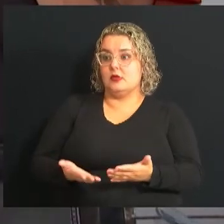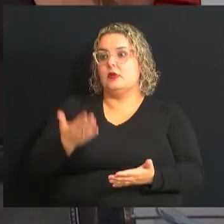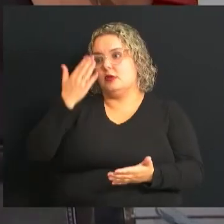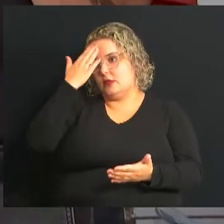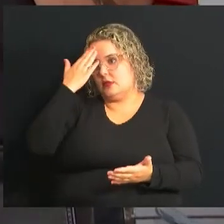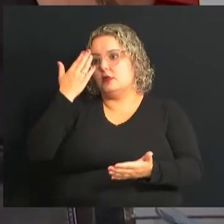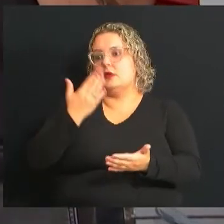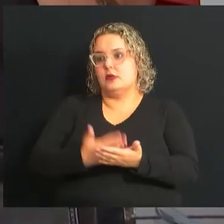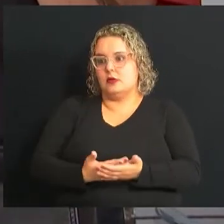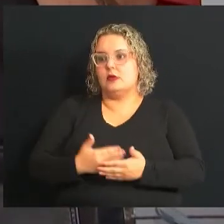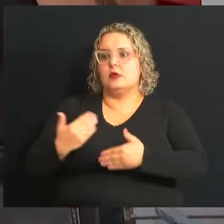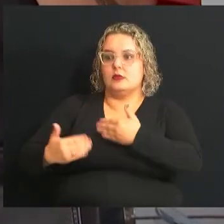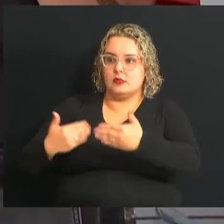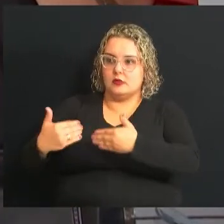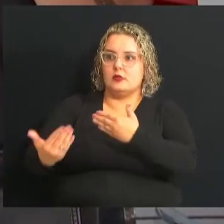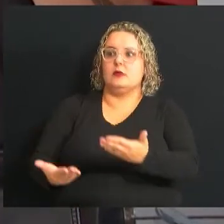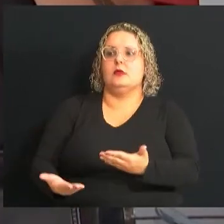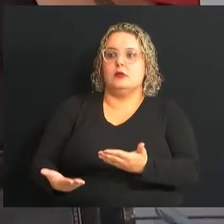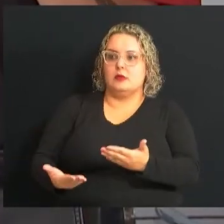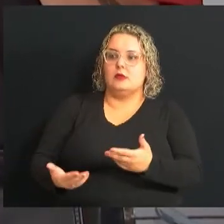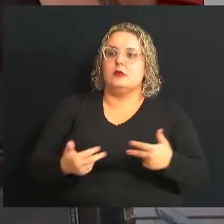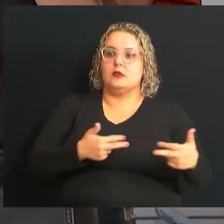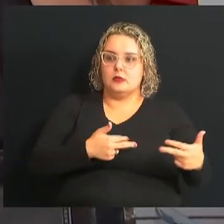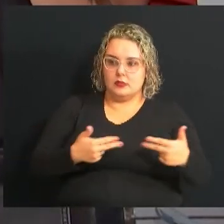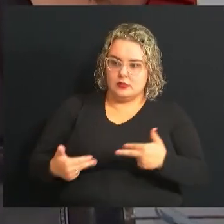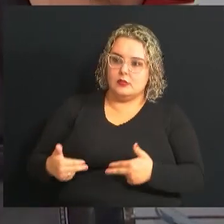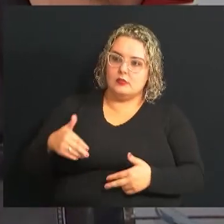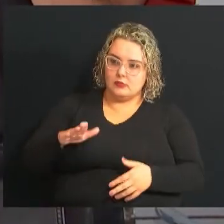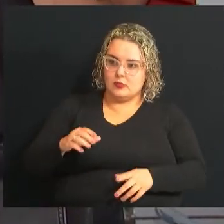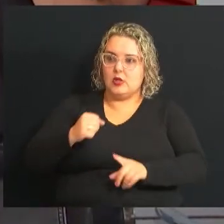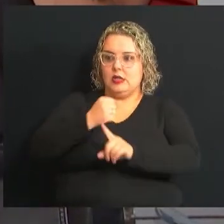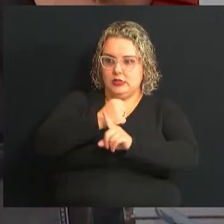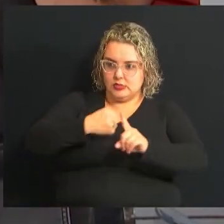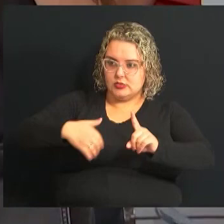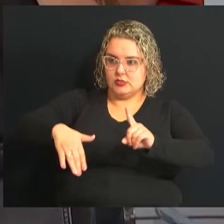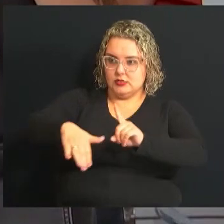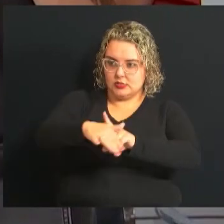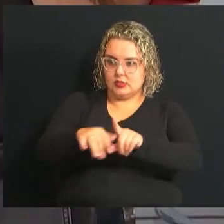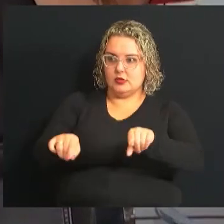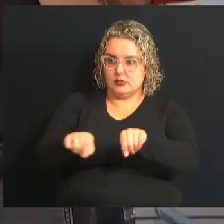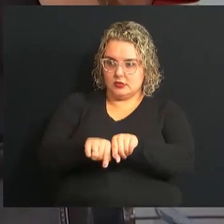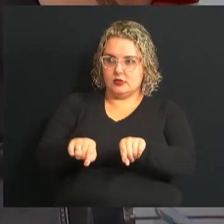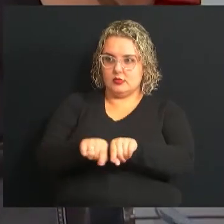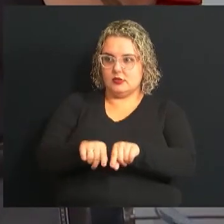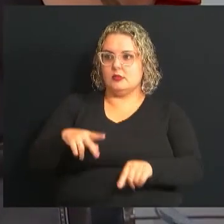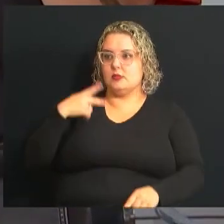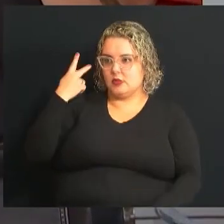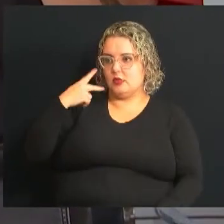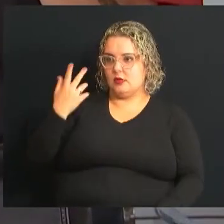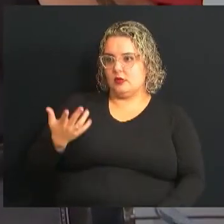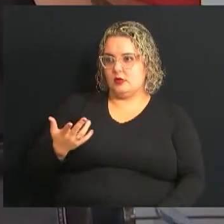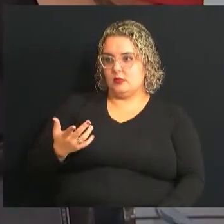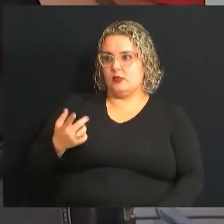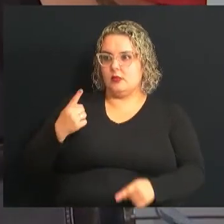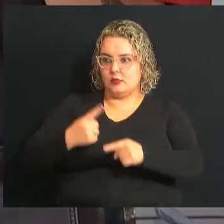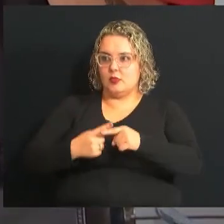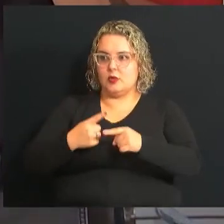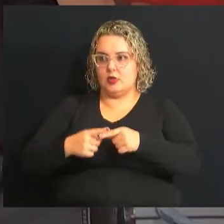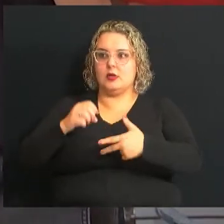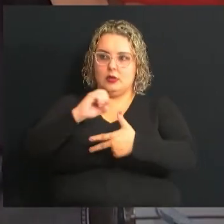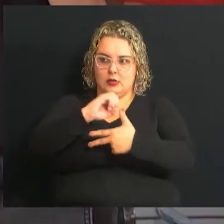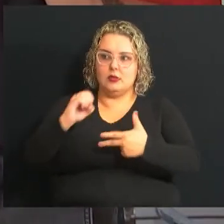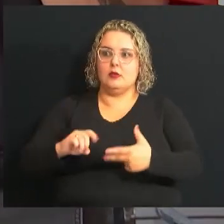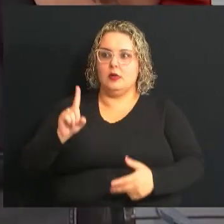seguir basicamente esse mesmo padrão mais social também, ligado com a política, até porque o Enem também é uma